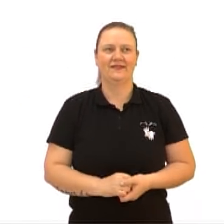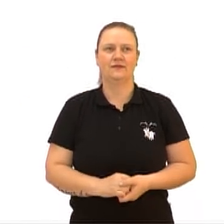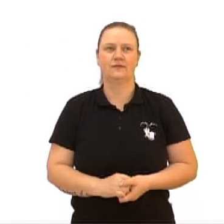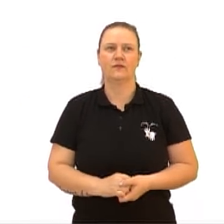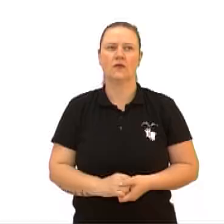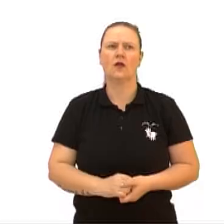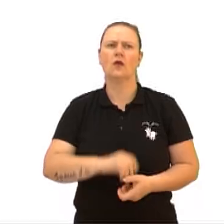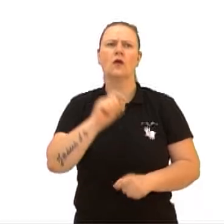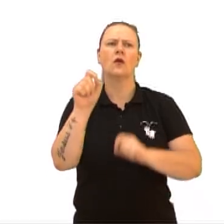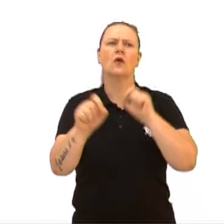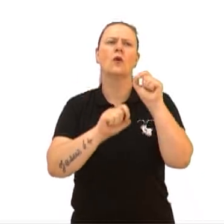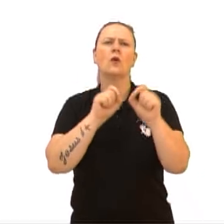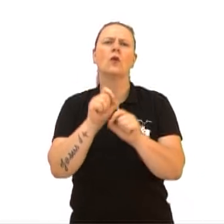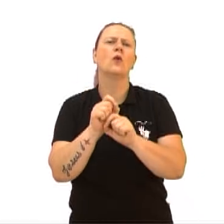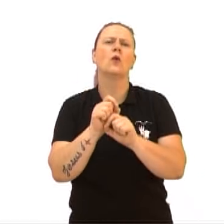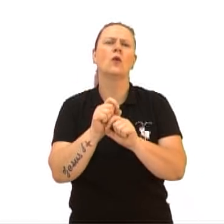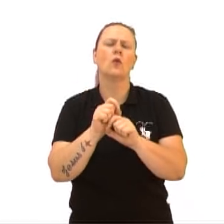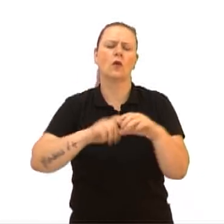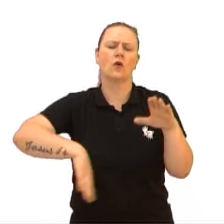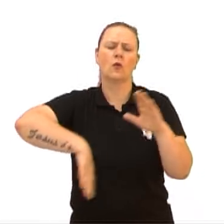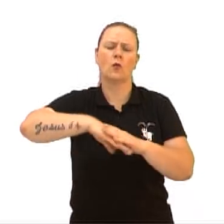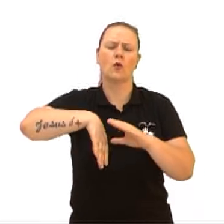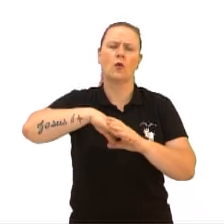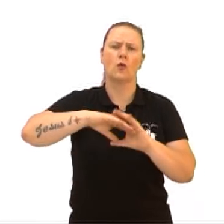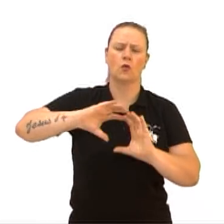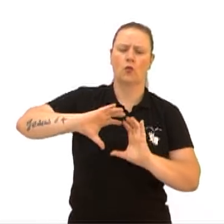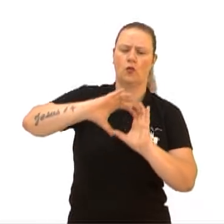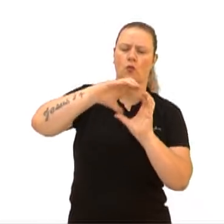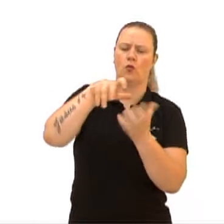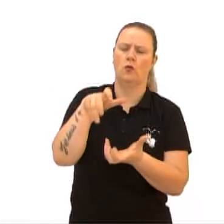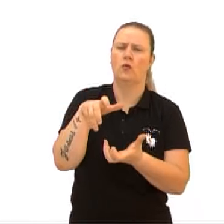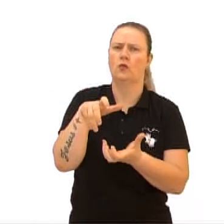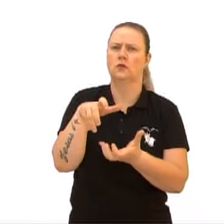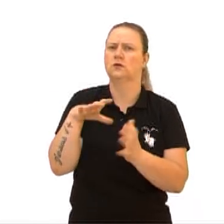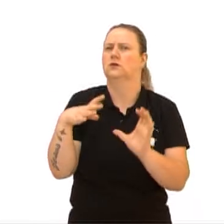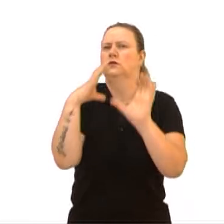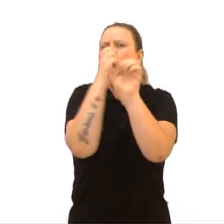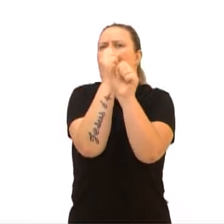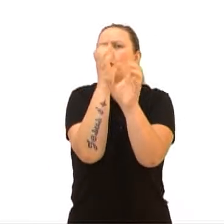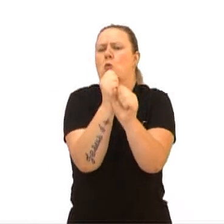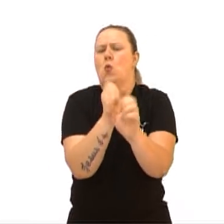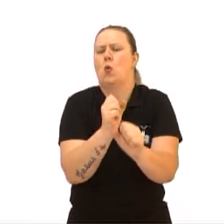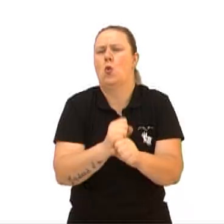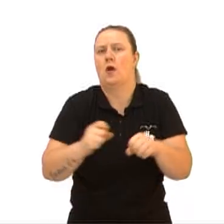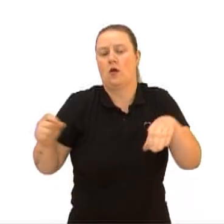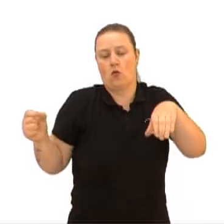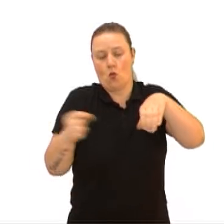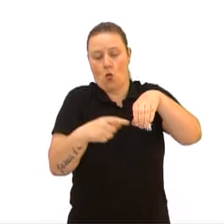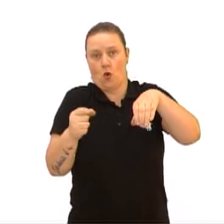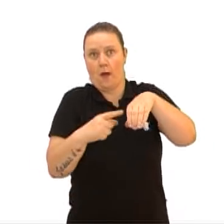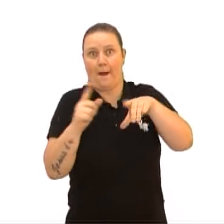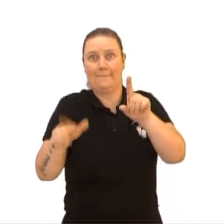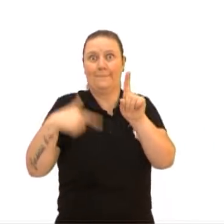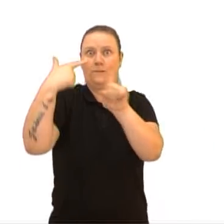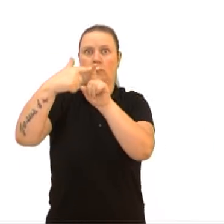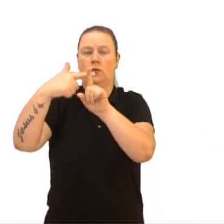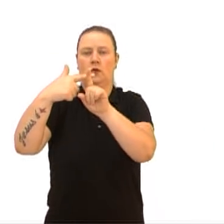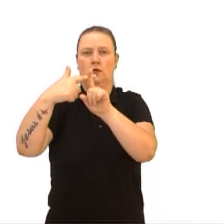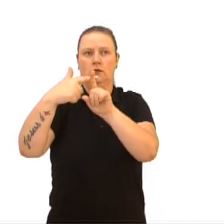Em qual dessas edições da Copa do Mundo foi registrada a maior quantidade de gols? Olha lá, então temos 4 alternativas, a